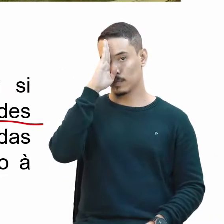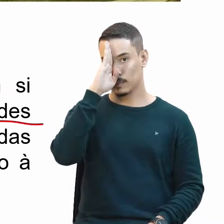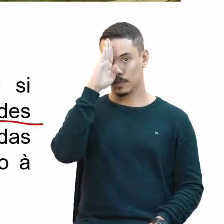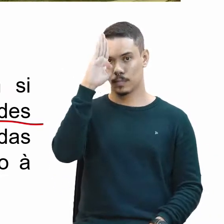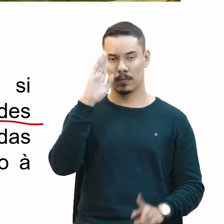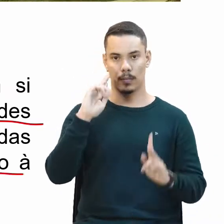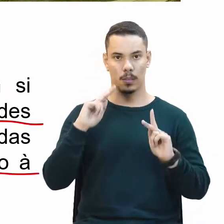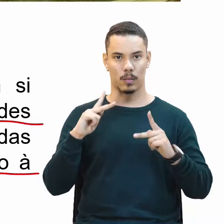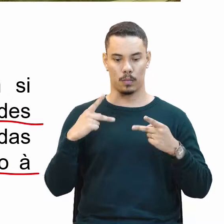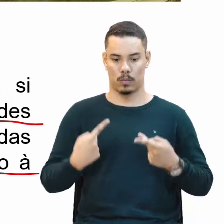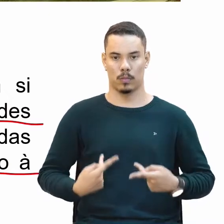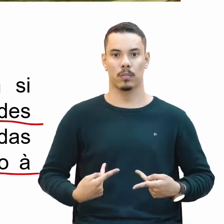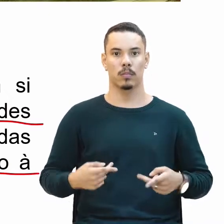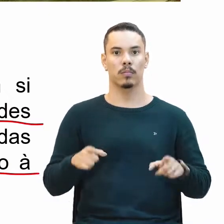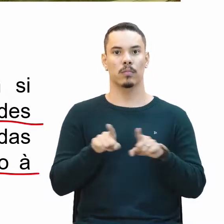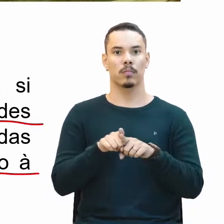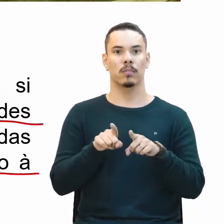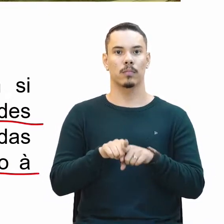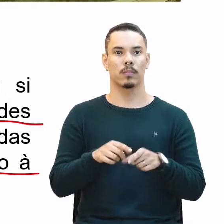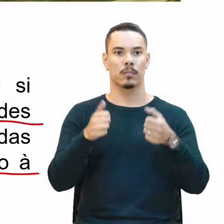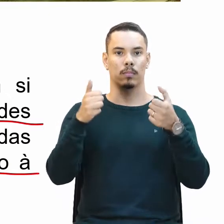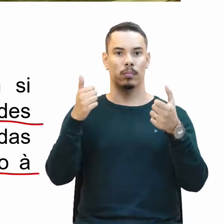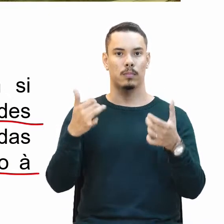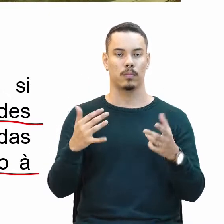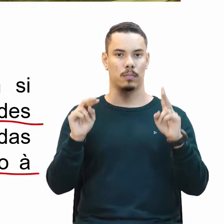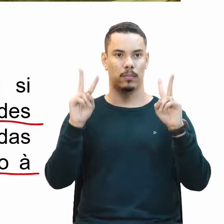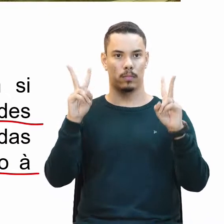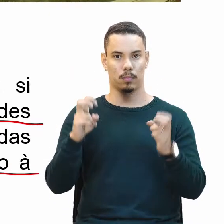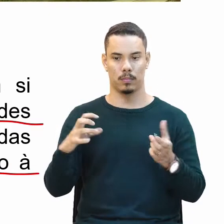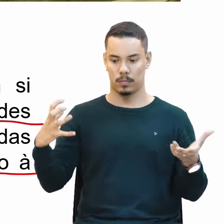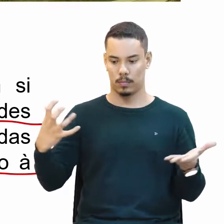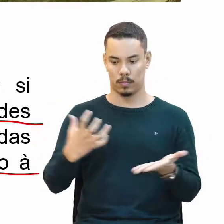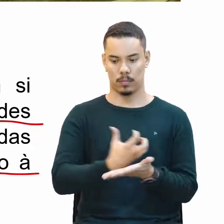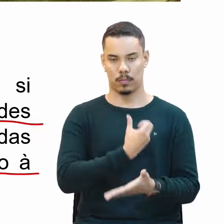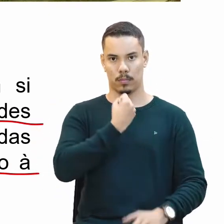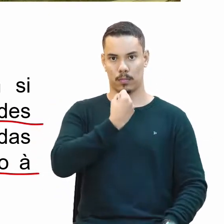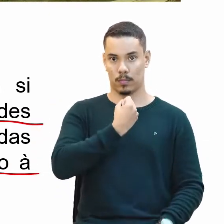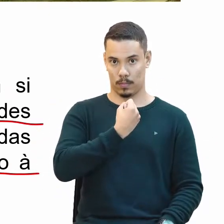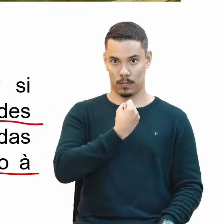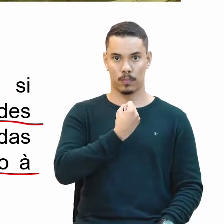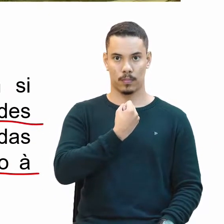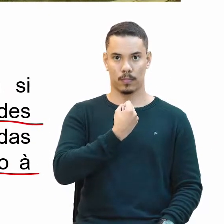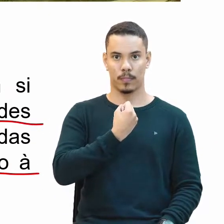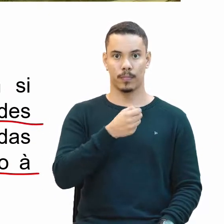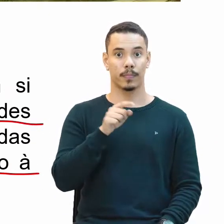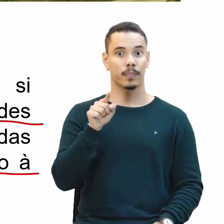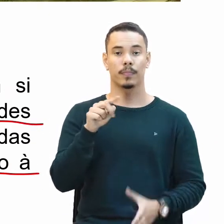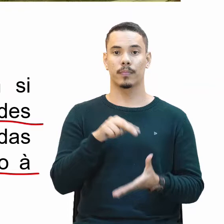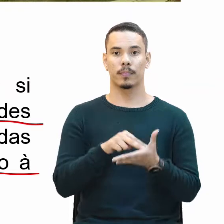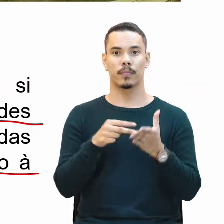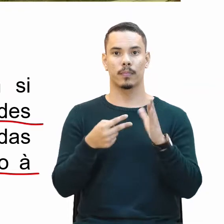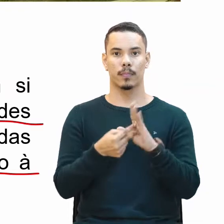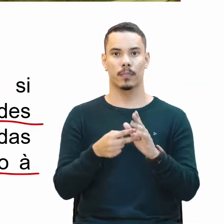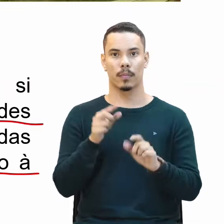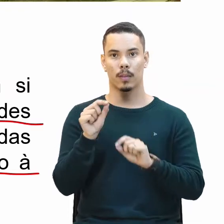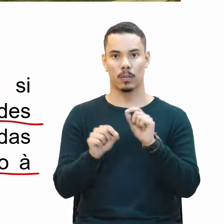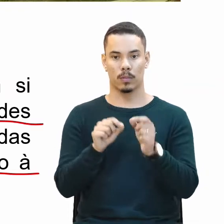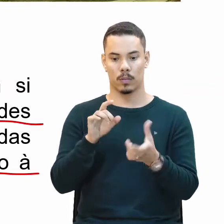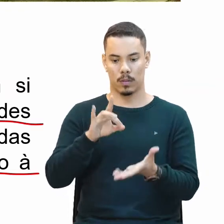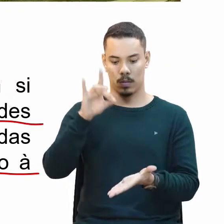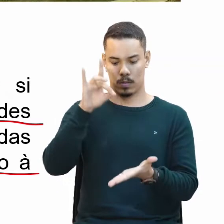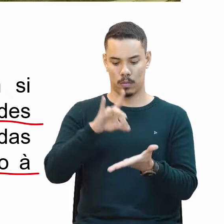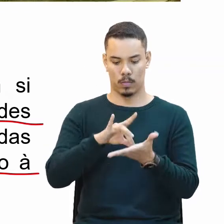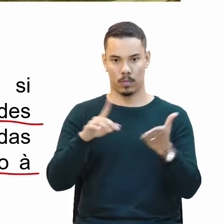humano e que dizem respeito à sua salvação. Essas seriam as verdades reveladas